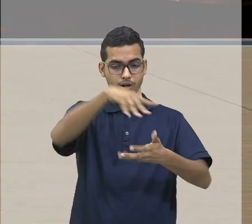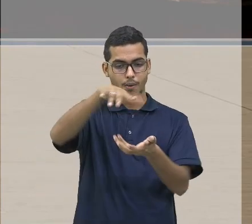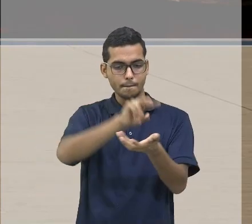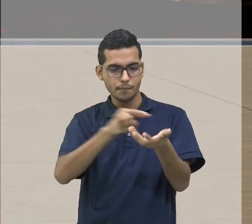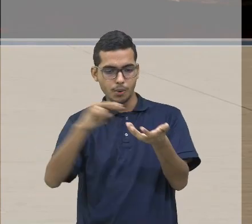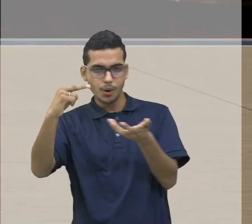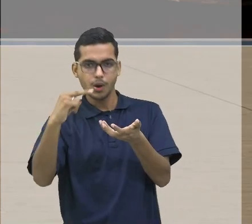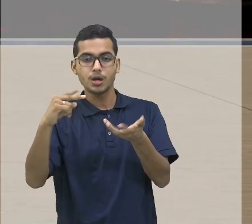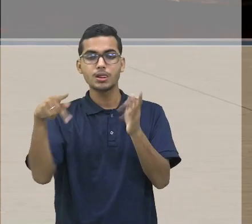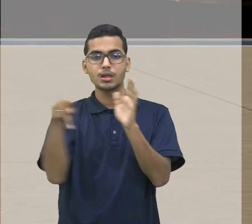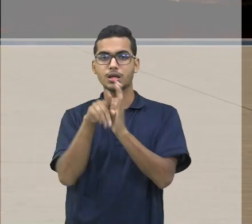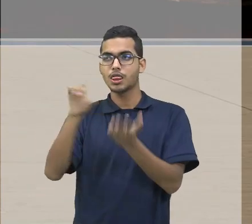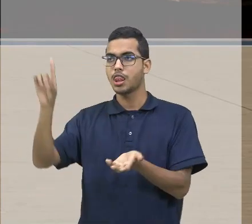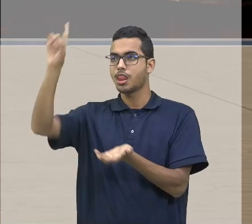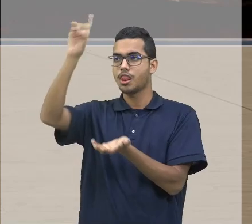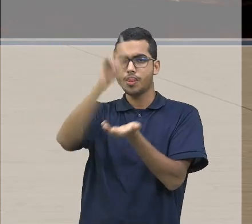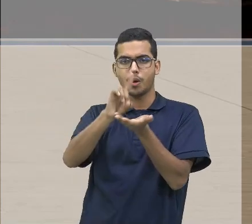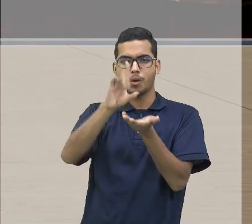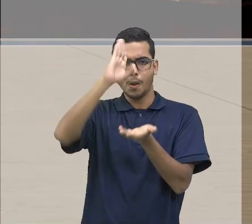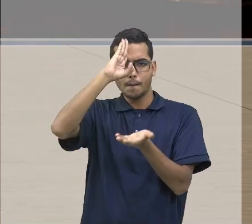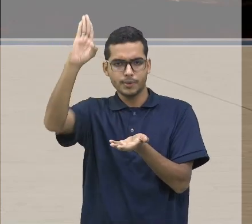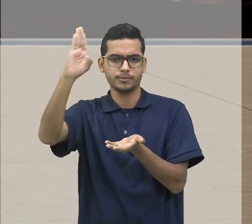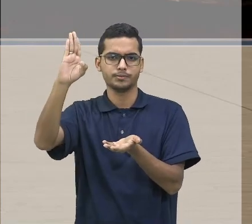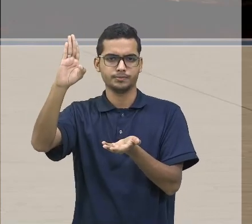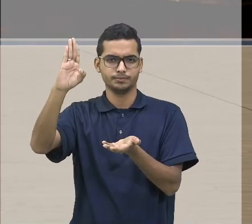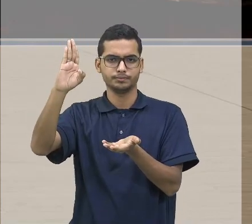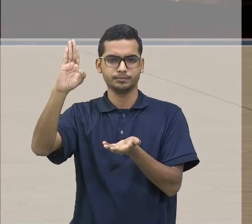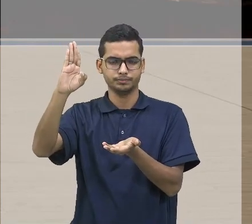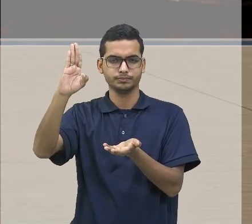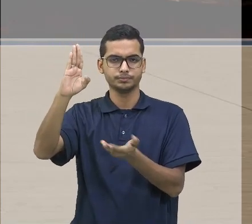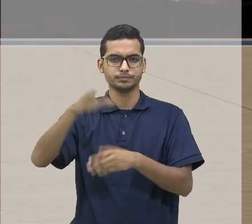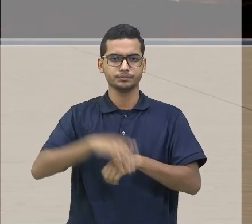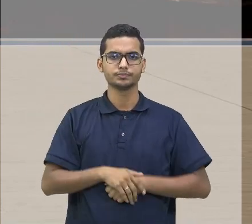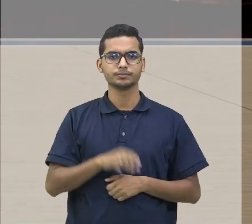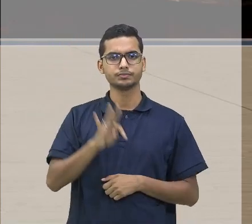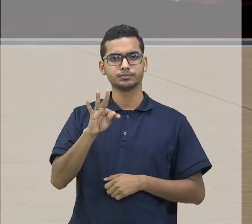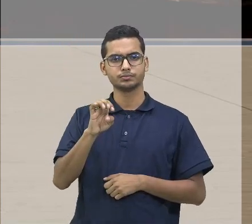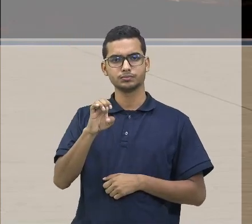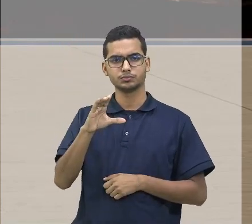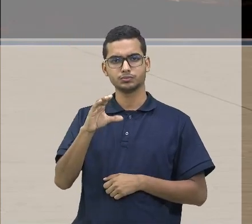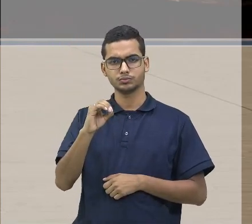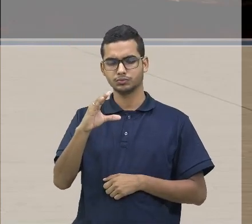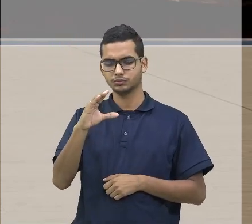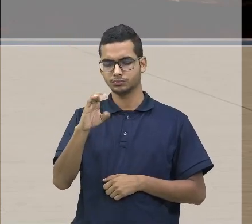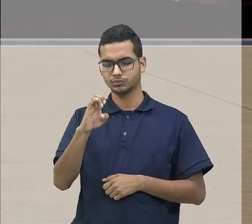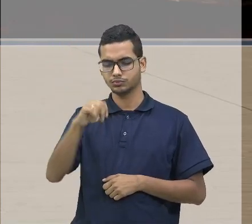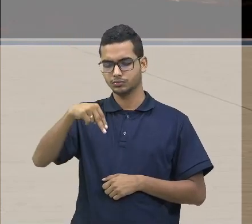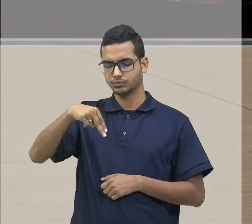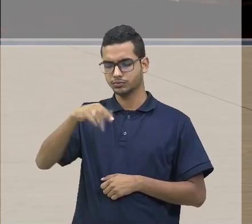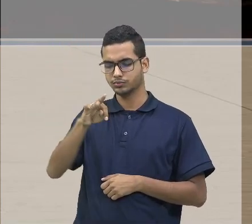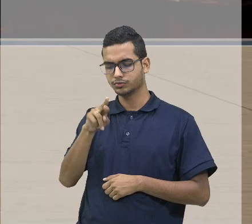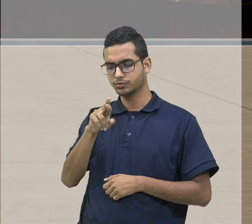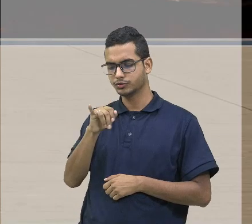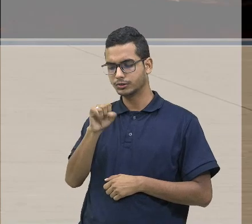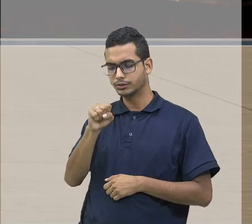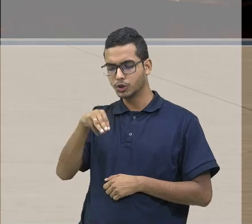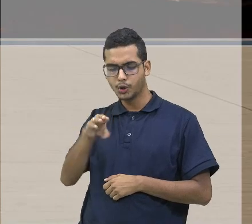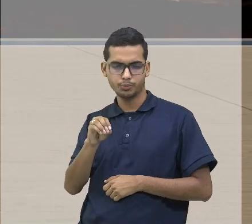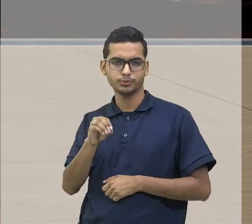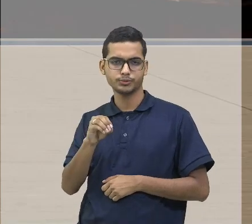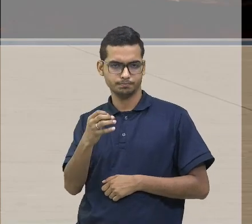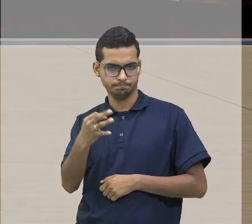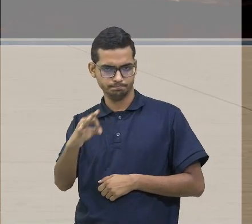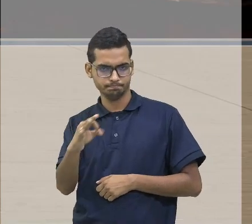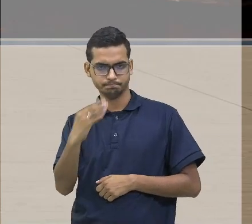modo muito forte, né? E o que é esse teocentrismo? É a visão de um mundo centrado em um Deus e na religião, tá